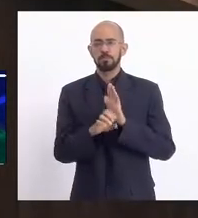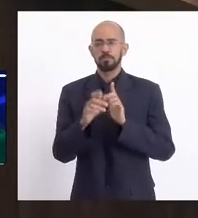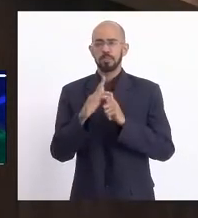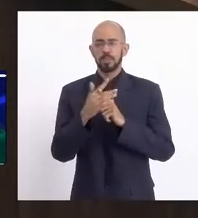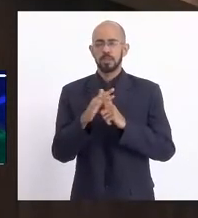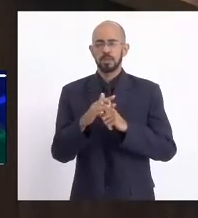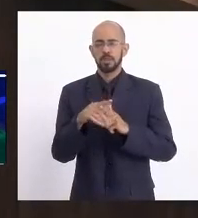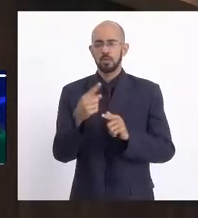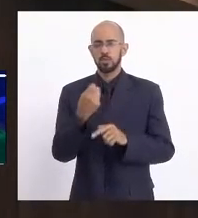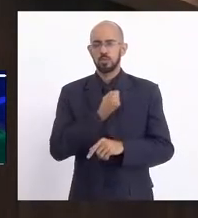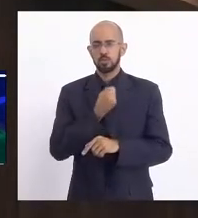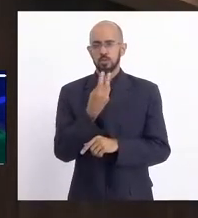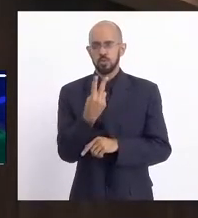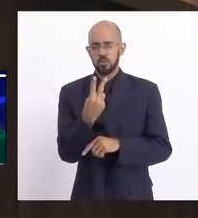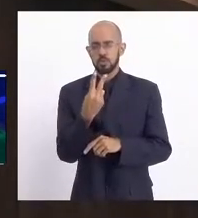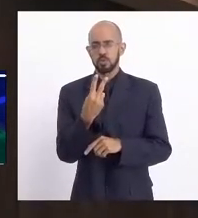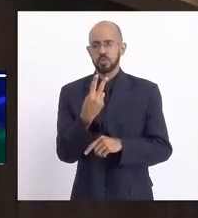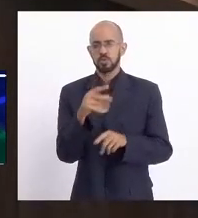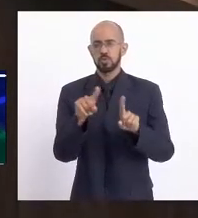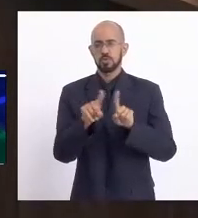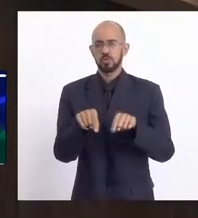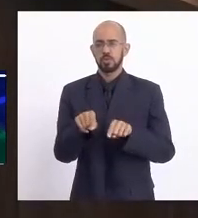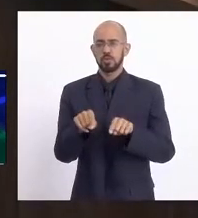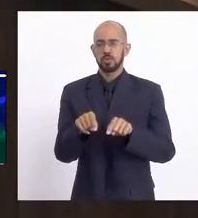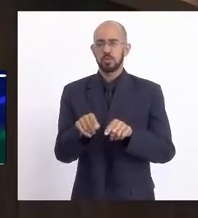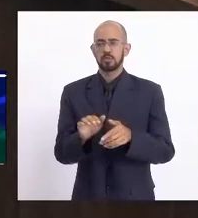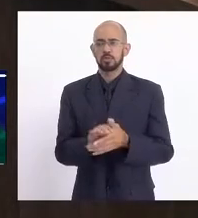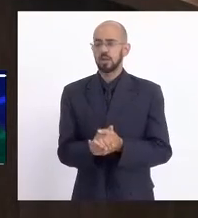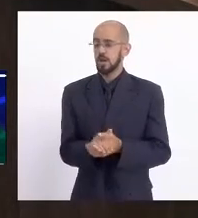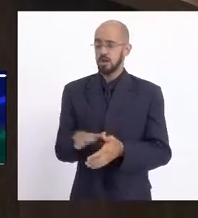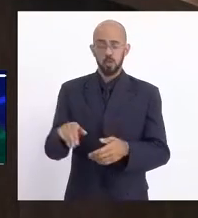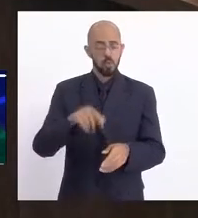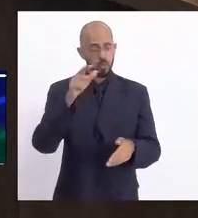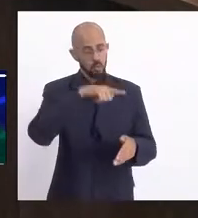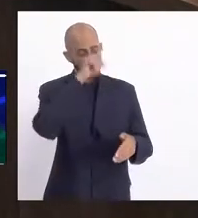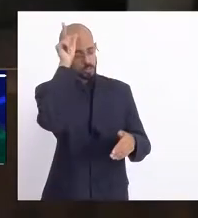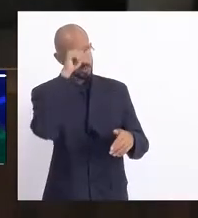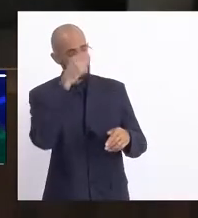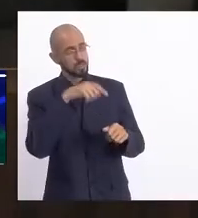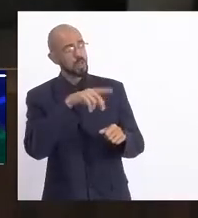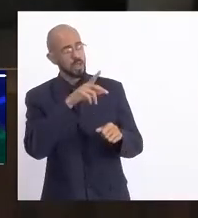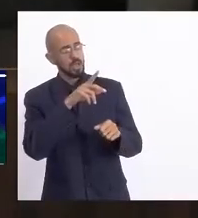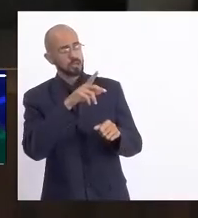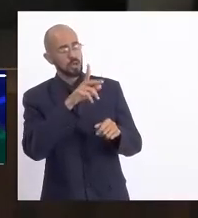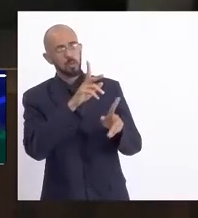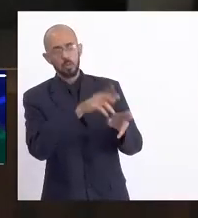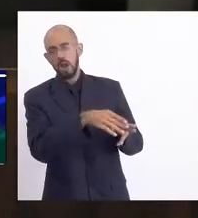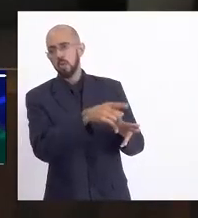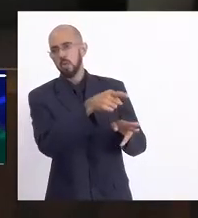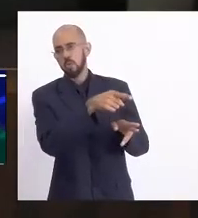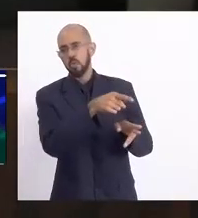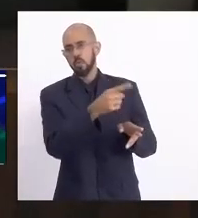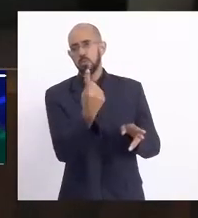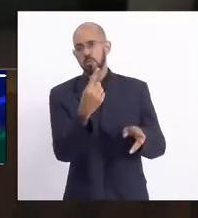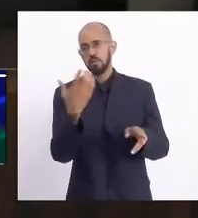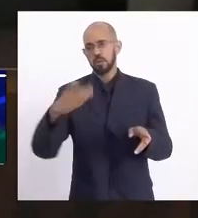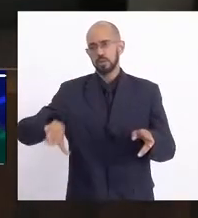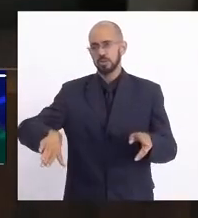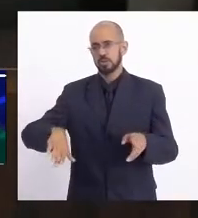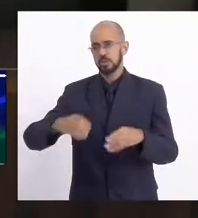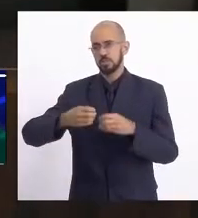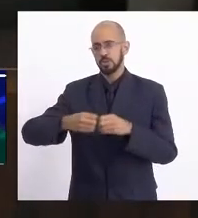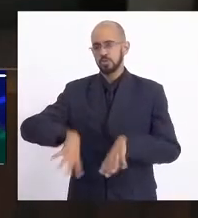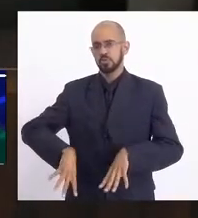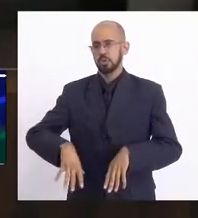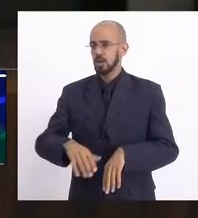servidores... Não, Luiz, é porque são idênticas. Então, uma foi rejeitada mesmo, está prejudicada,